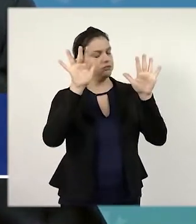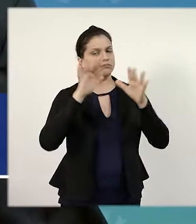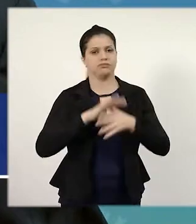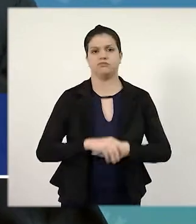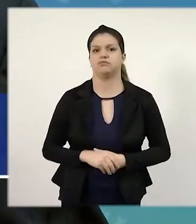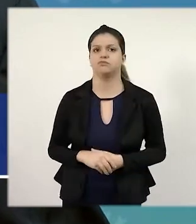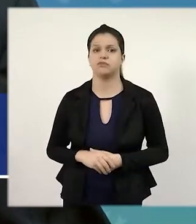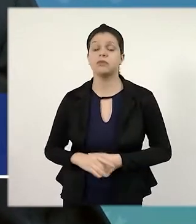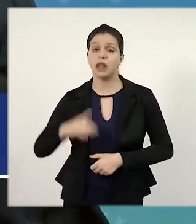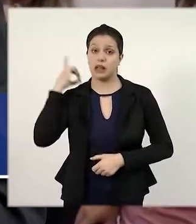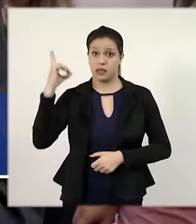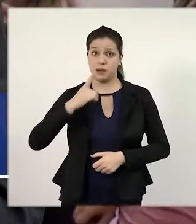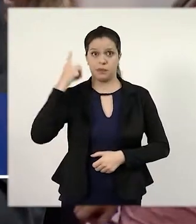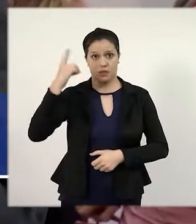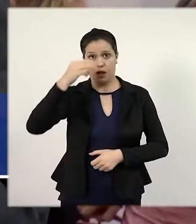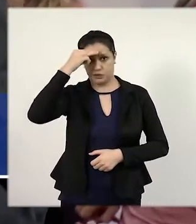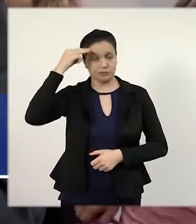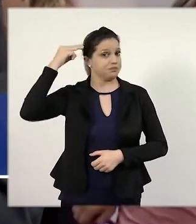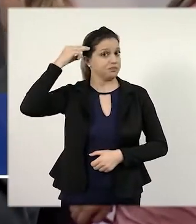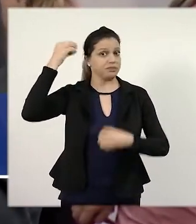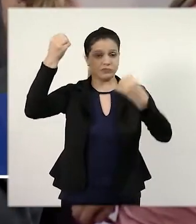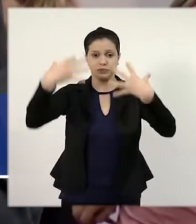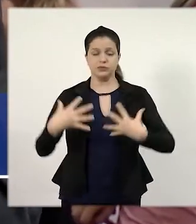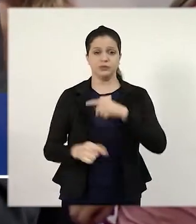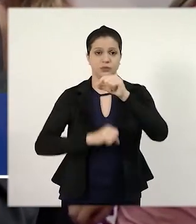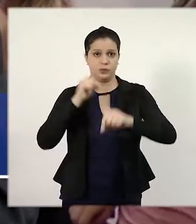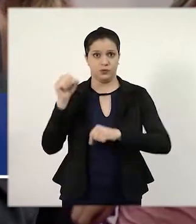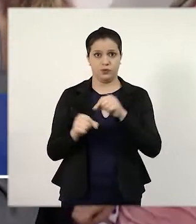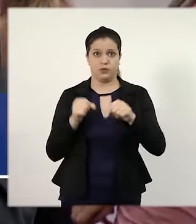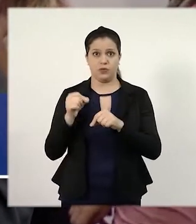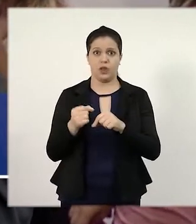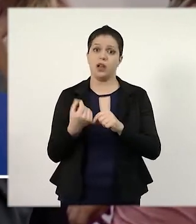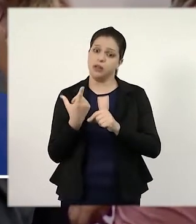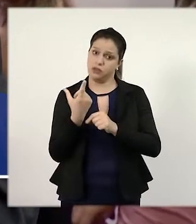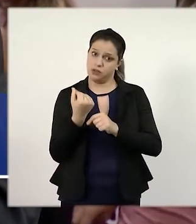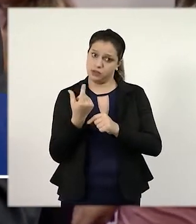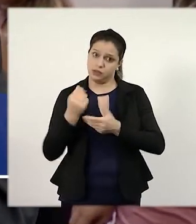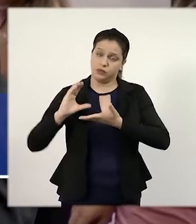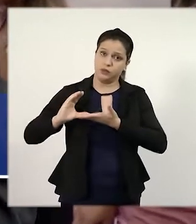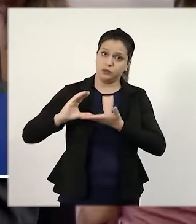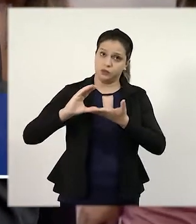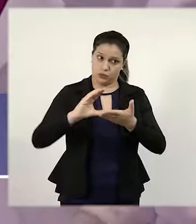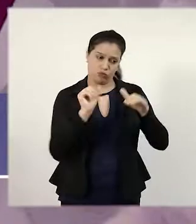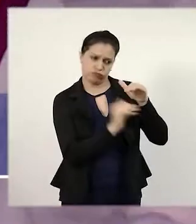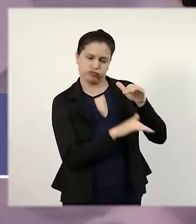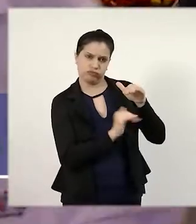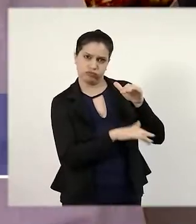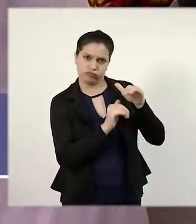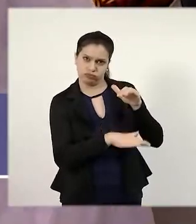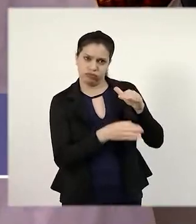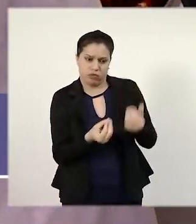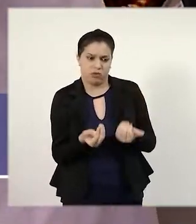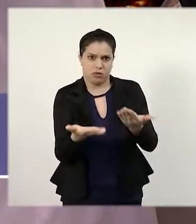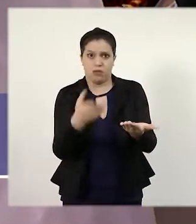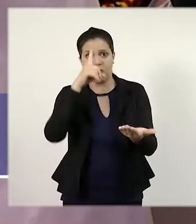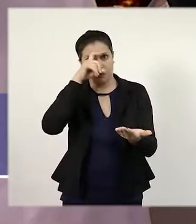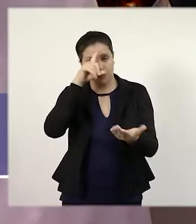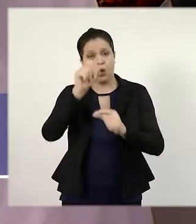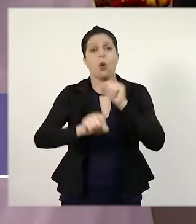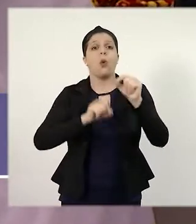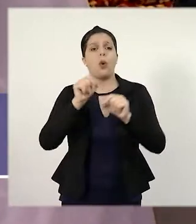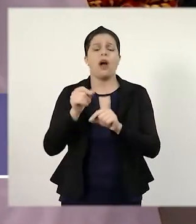lisura prevaleça. O deputado Evander destacou que o Fundo de Apoio aos Hospitais Filantrópicos tem o objetivo